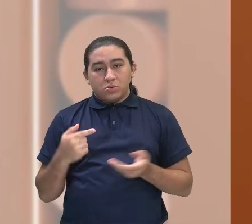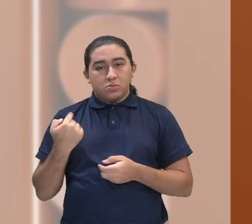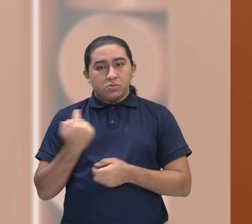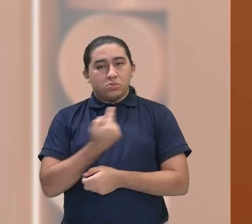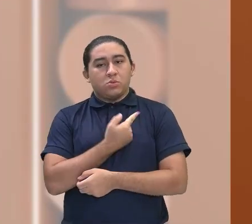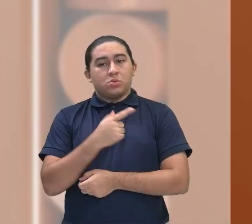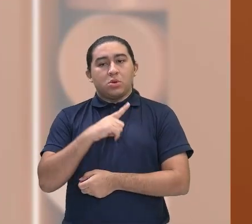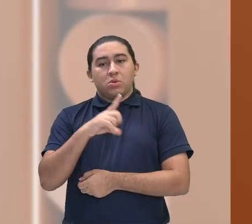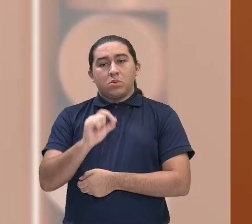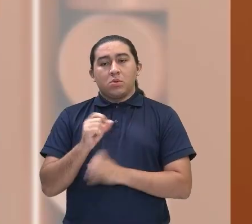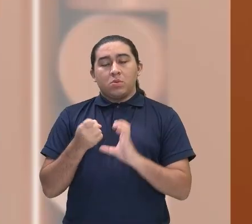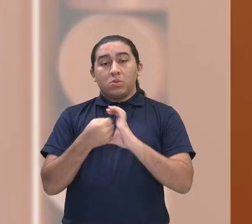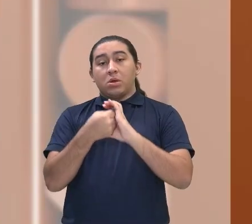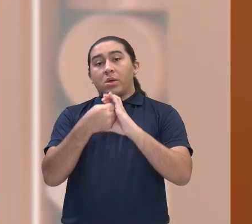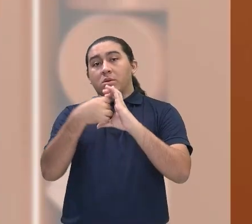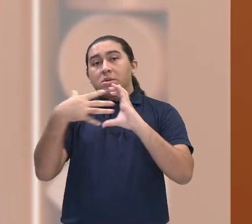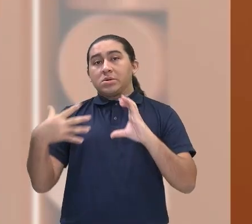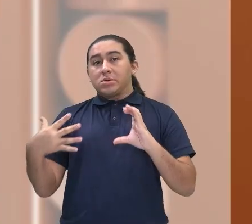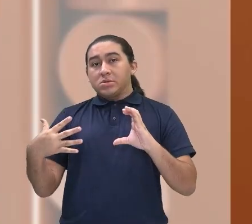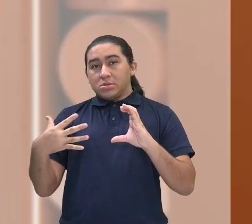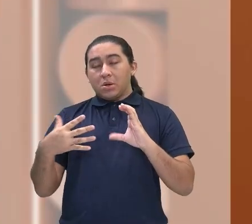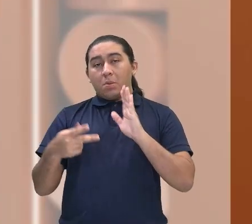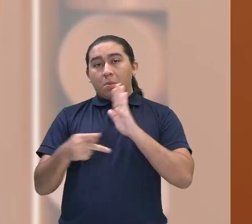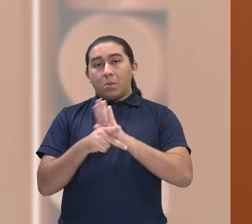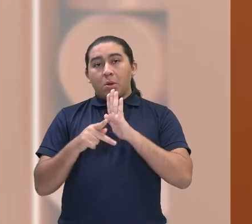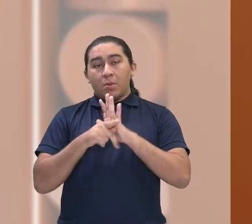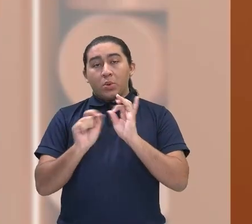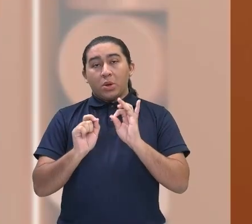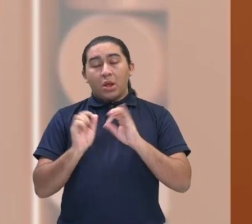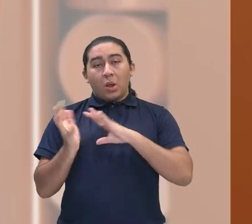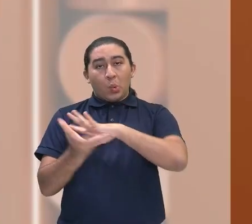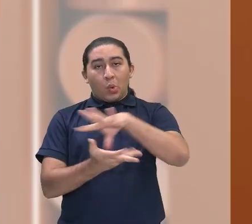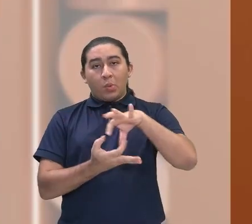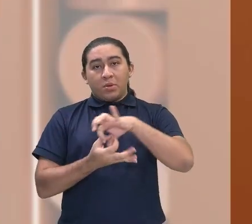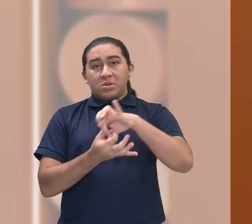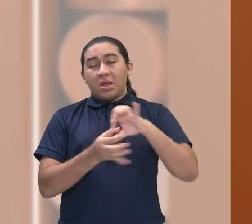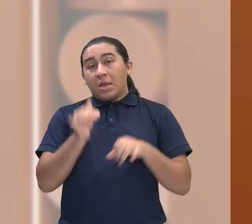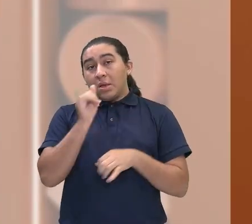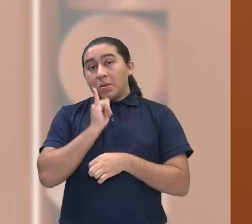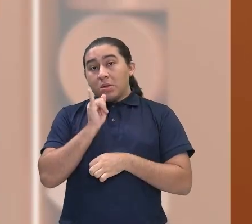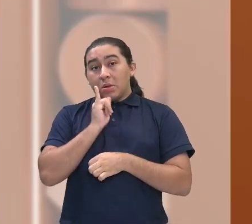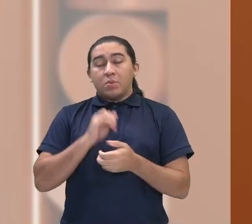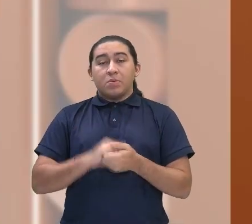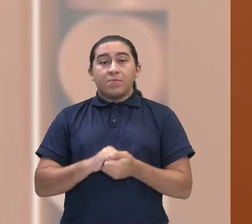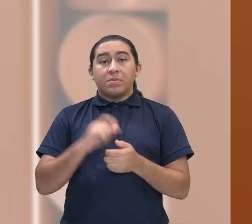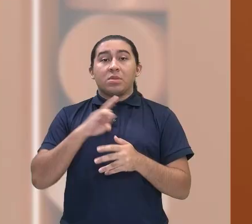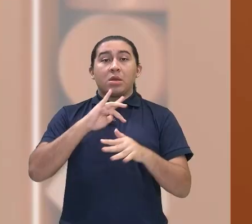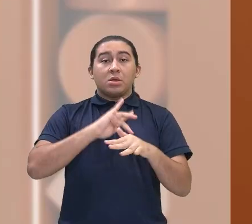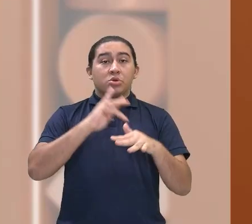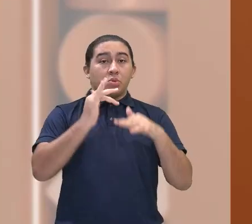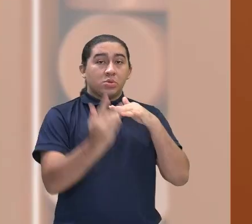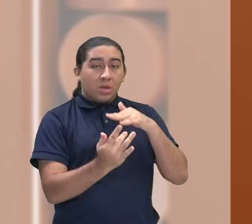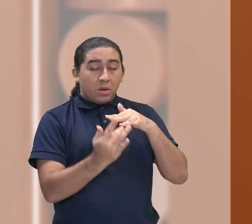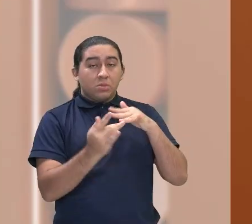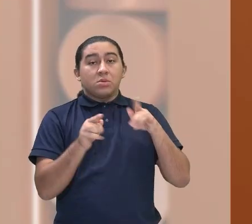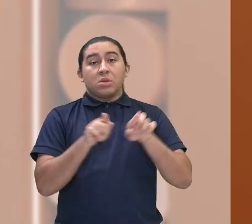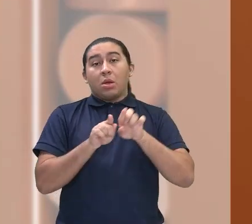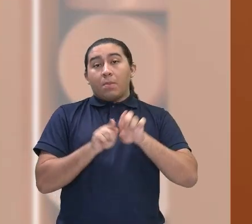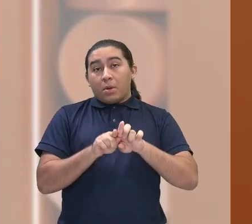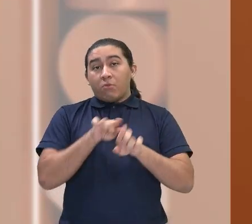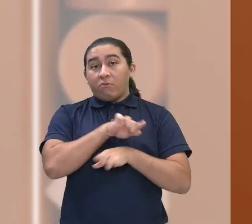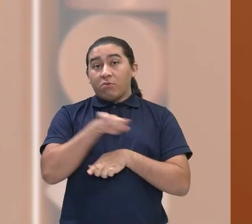né, elementos da globalização, como por exemplo as redes sociais, onde